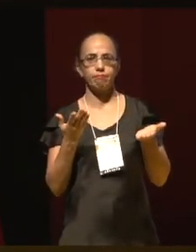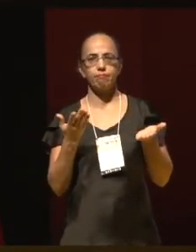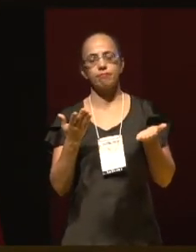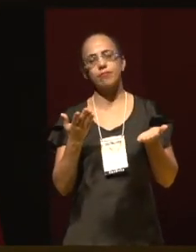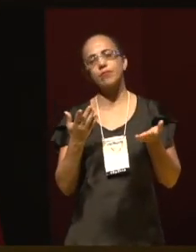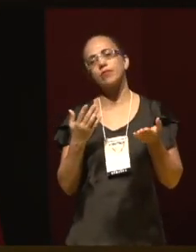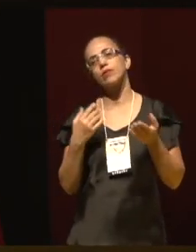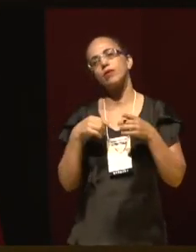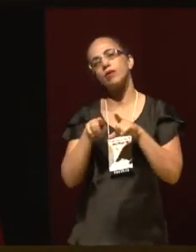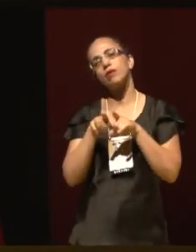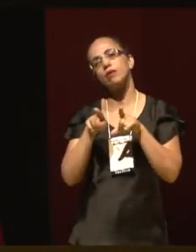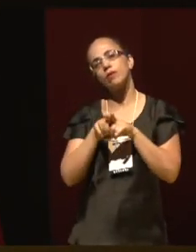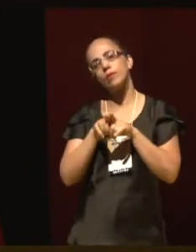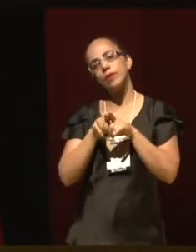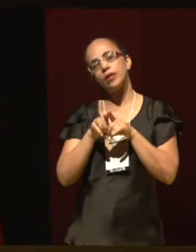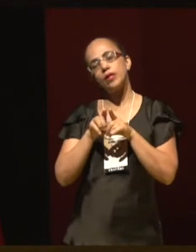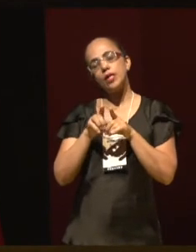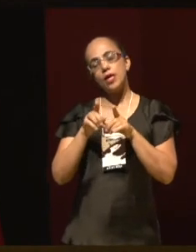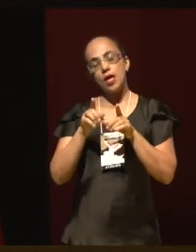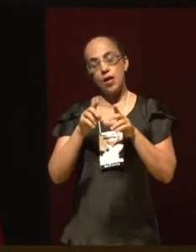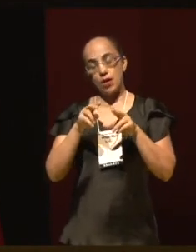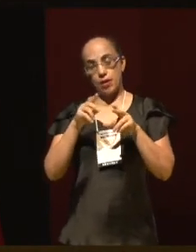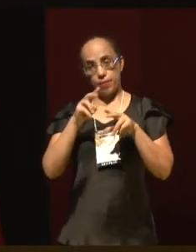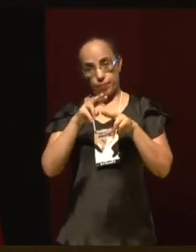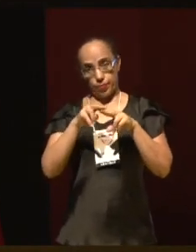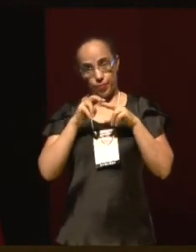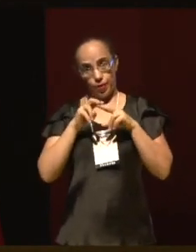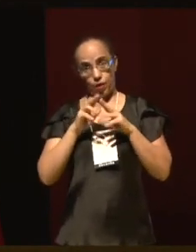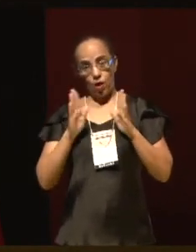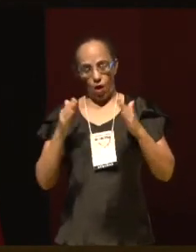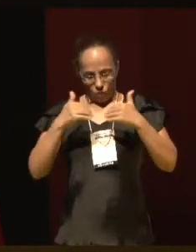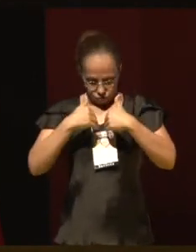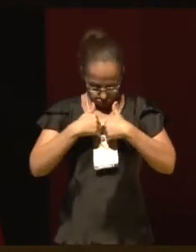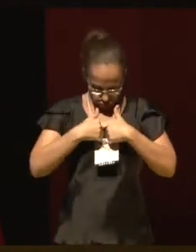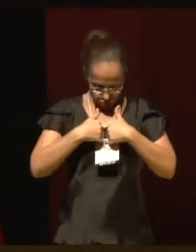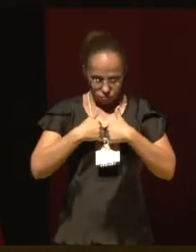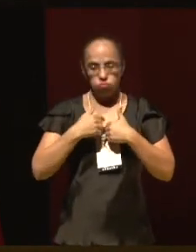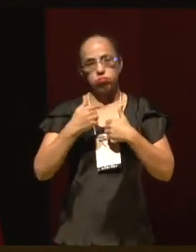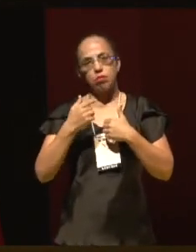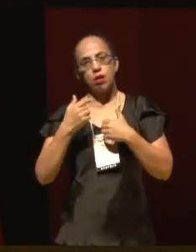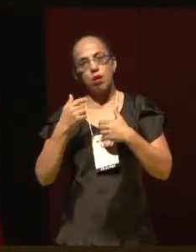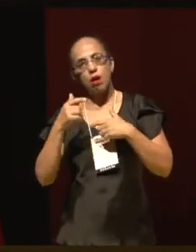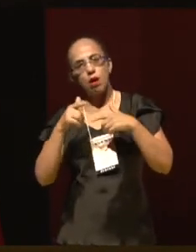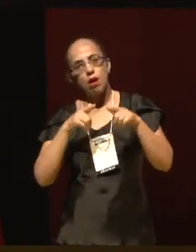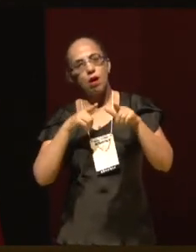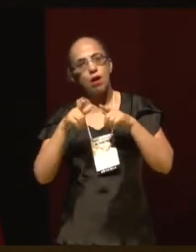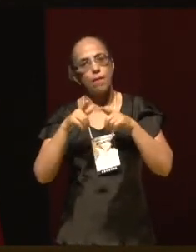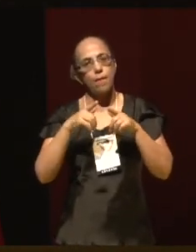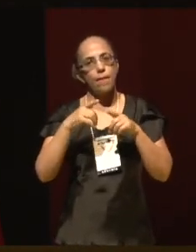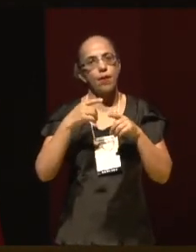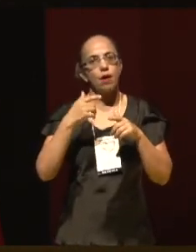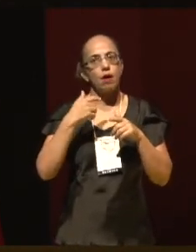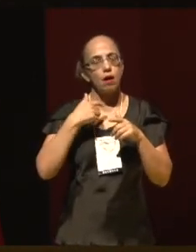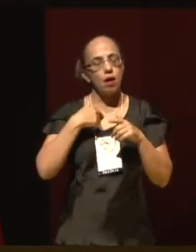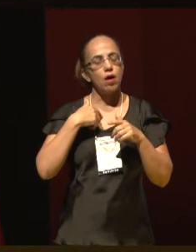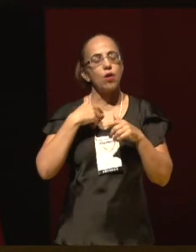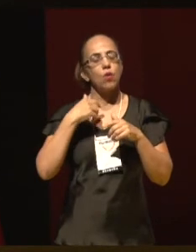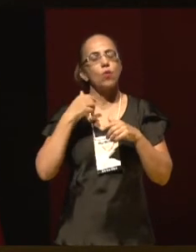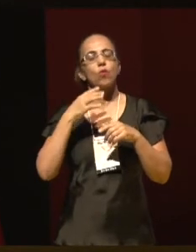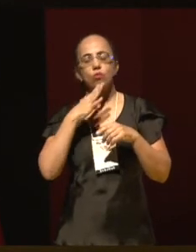E devo referir-me ao autismo, porque é o trabalho que mais, em que mais estou